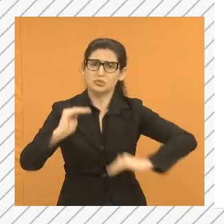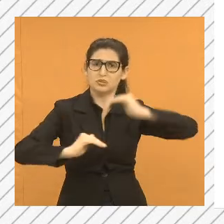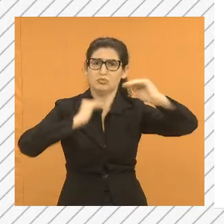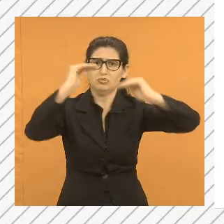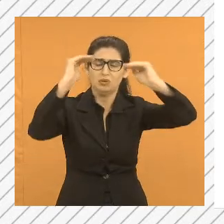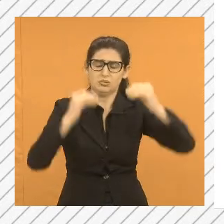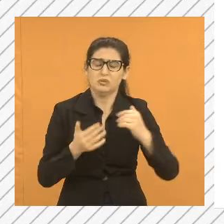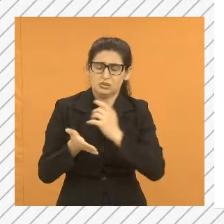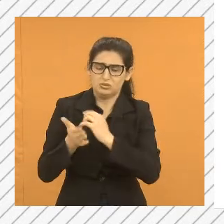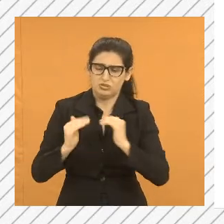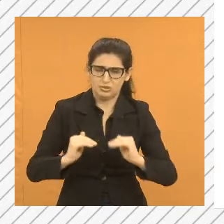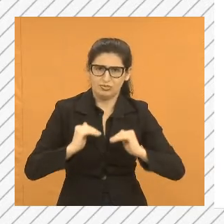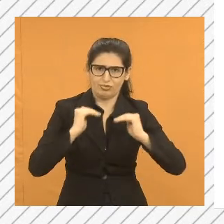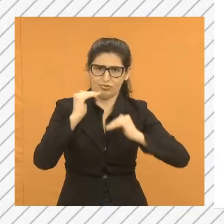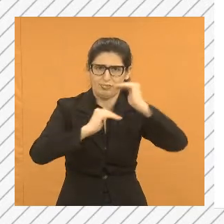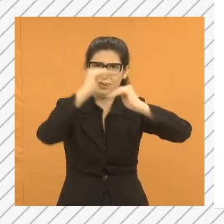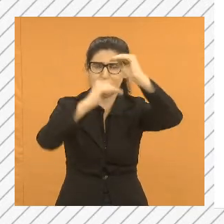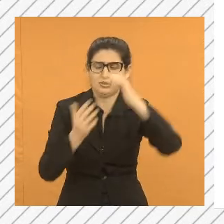Saúde.